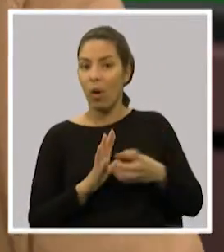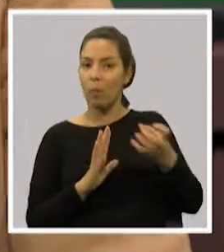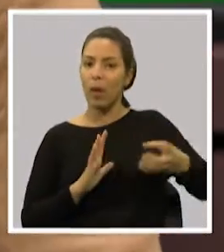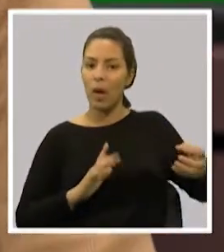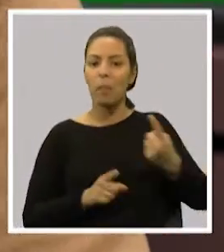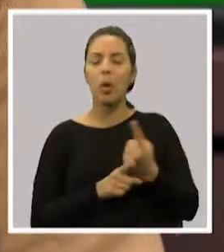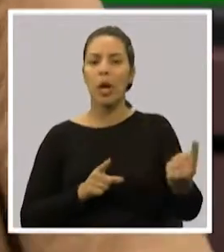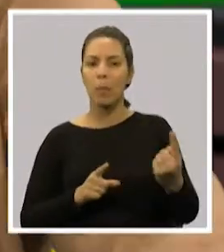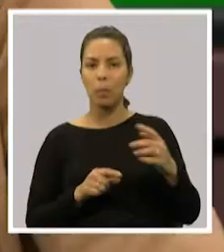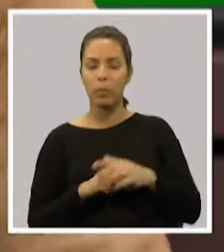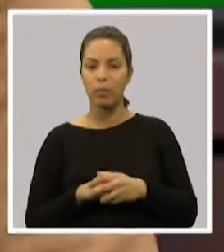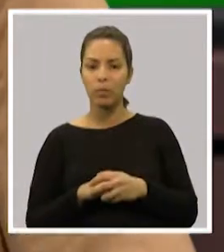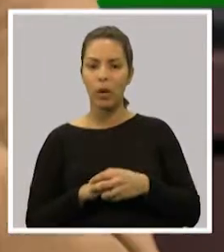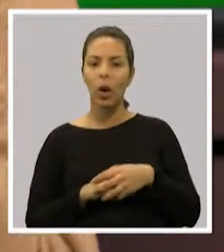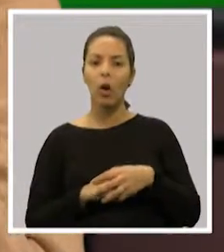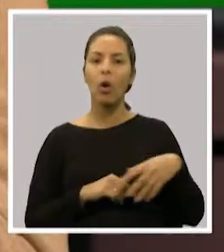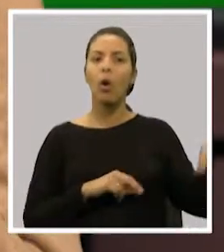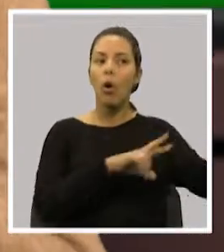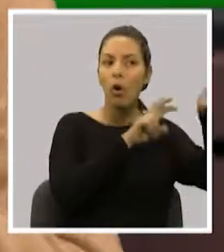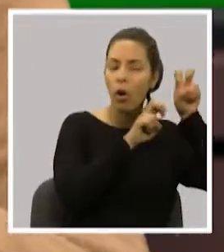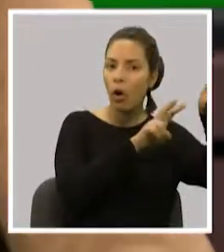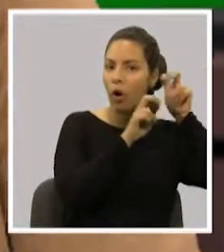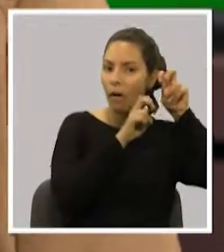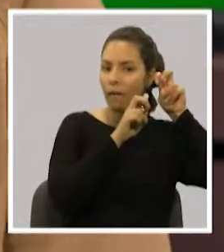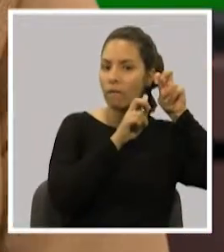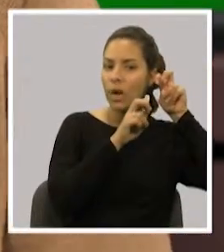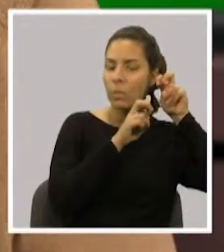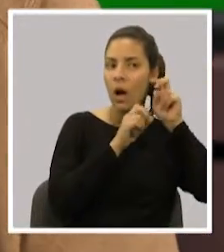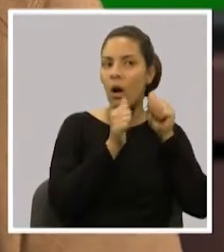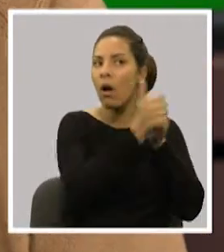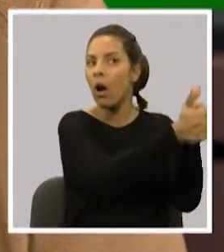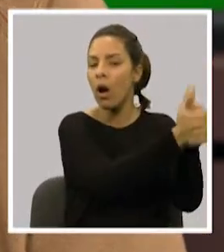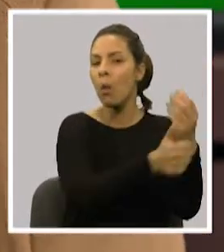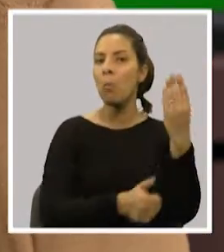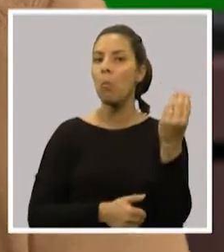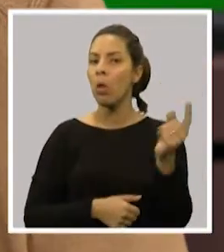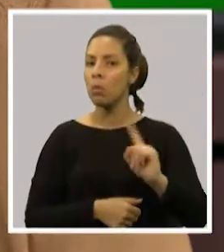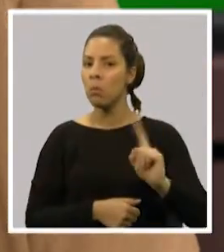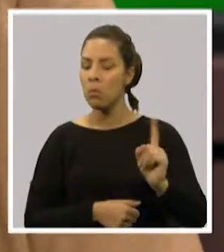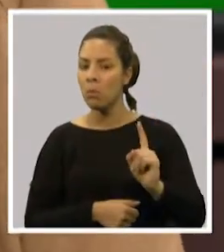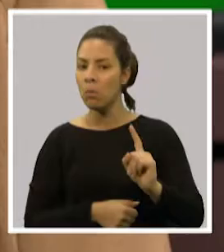porque imagino, só para quem nos está a ouvir e quem nem, enfim, não acompanha assim tanto, é